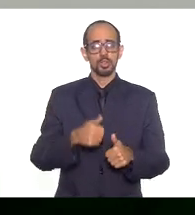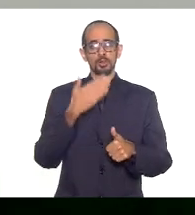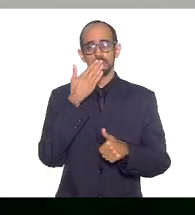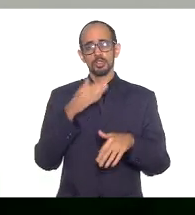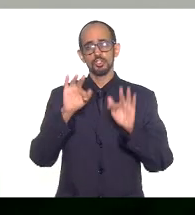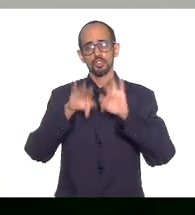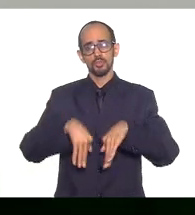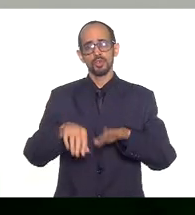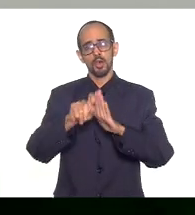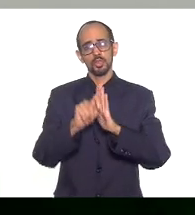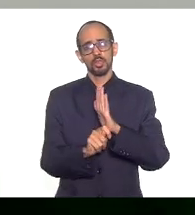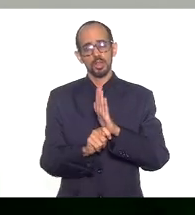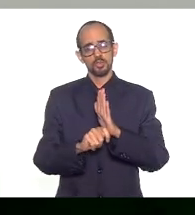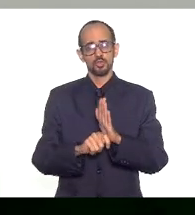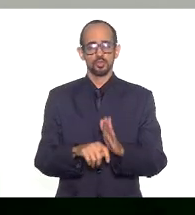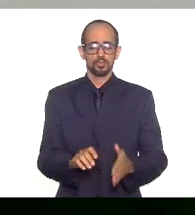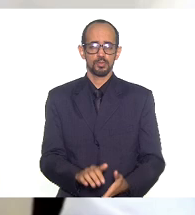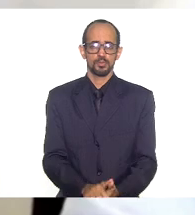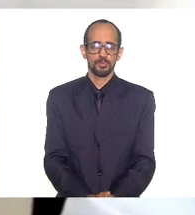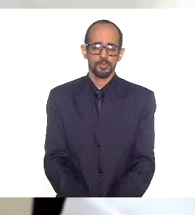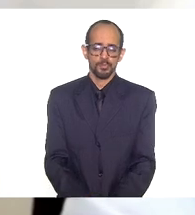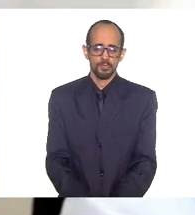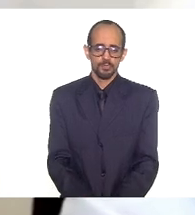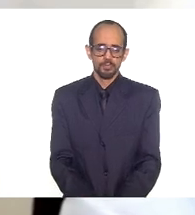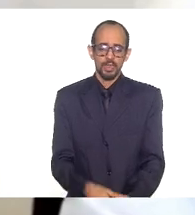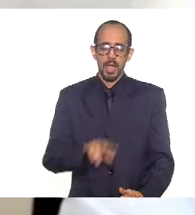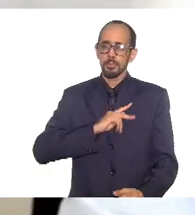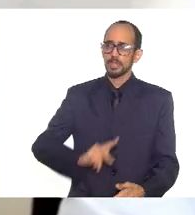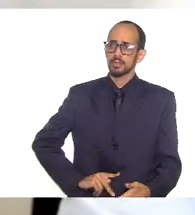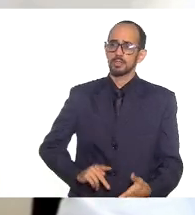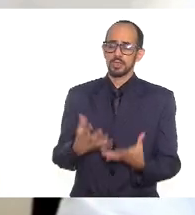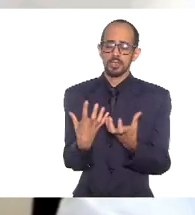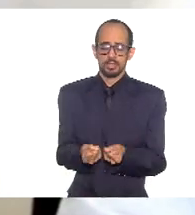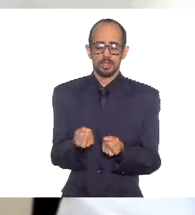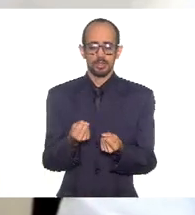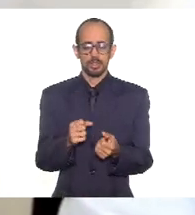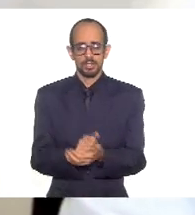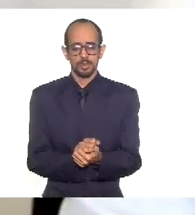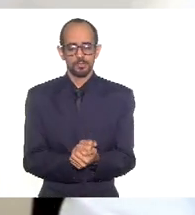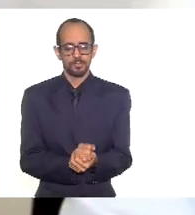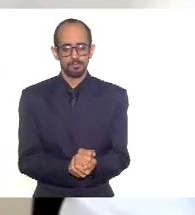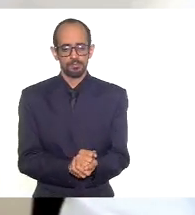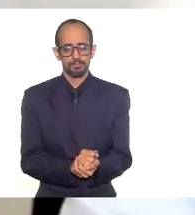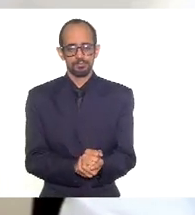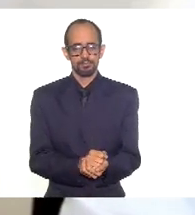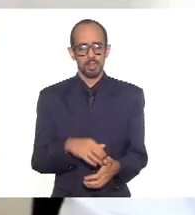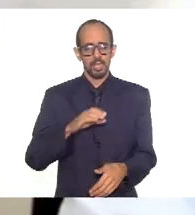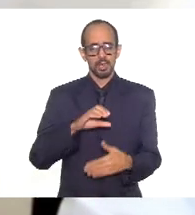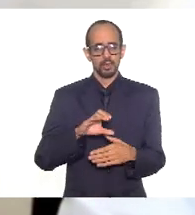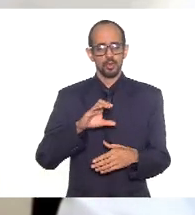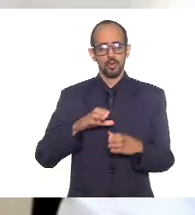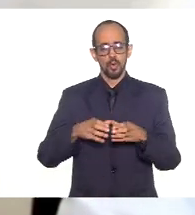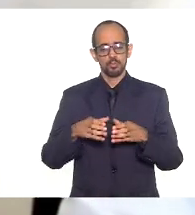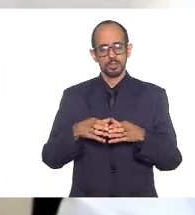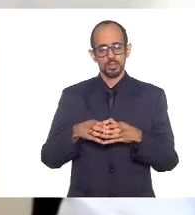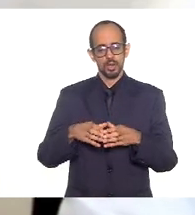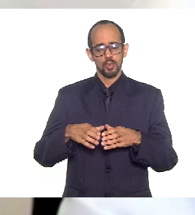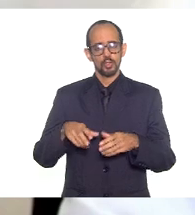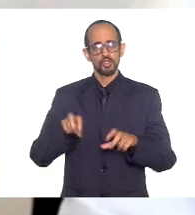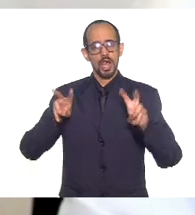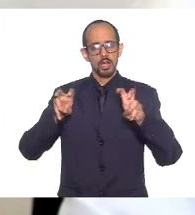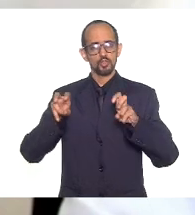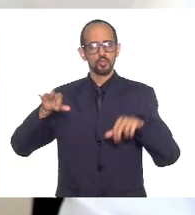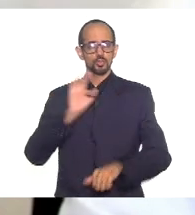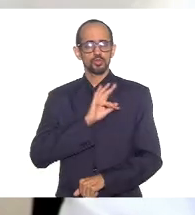redação. Que a presidência defere. Pela Comissão de Segurança Pública e Assuntos de Polícia, deputado